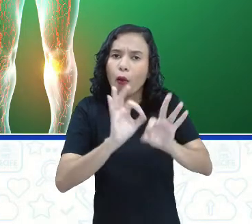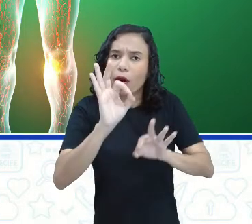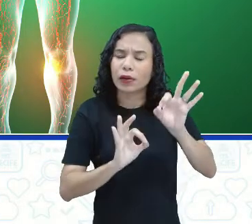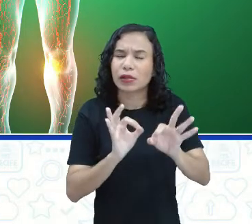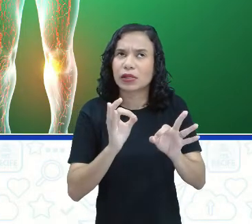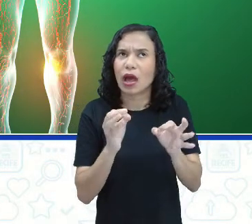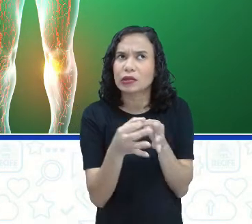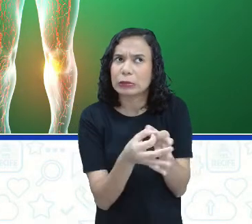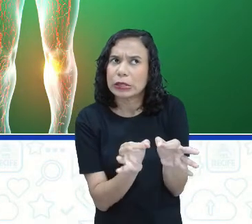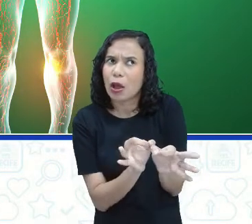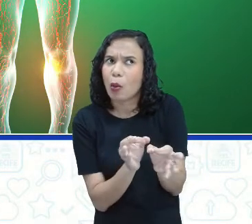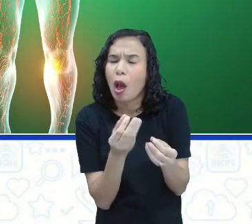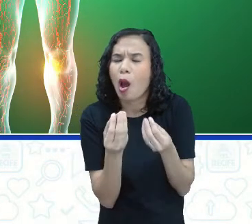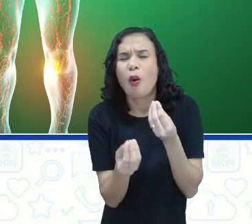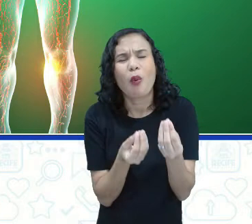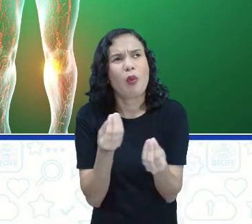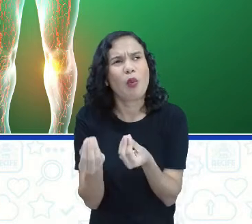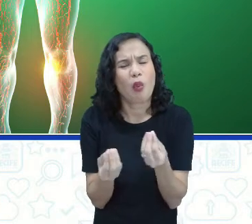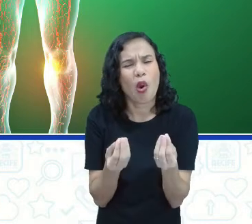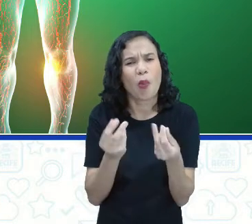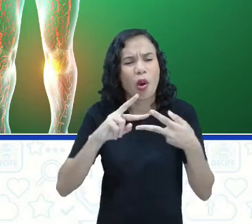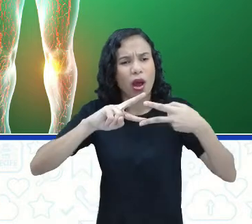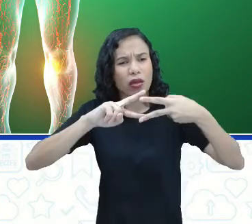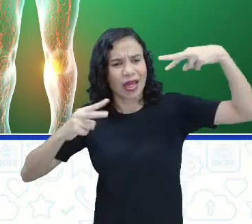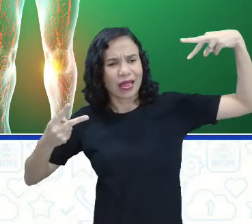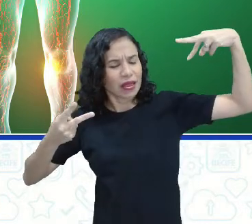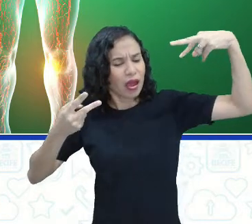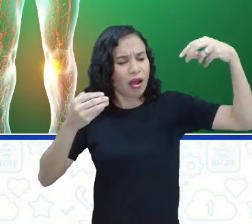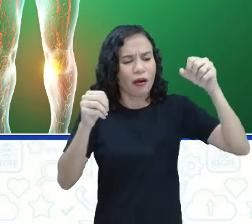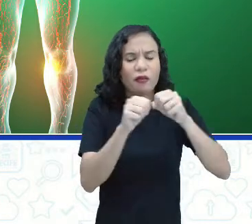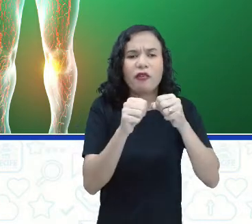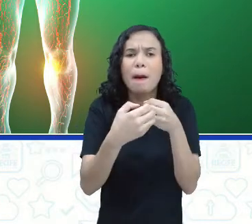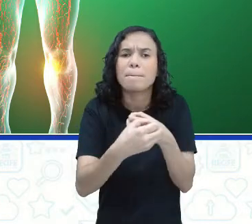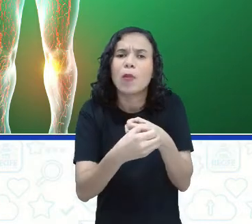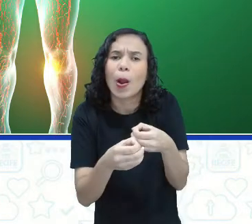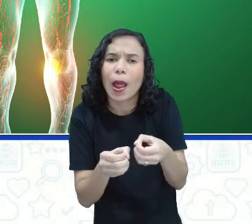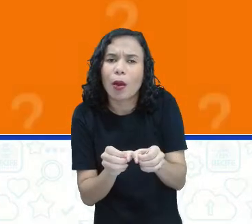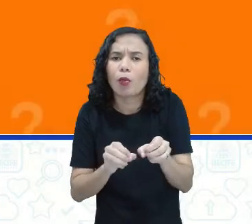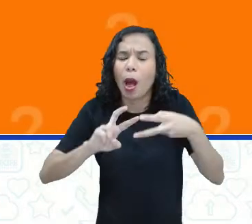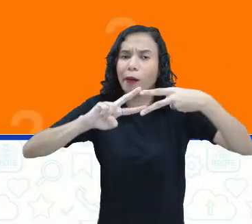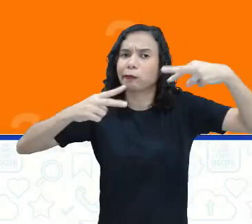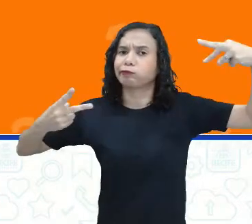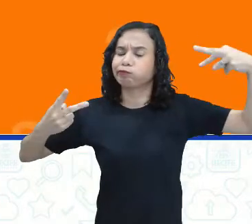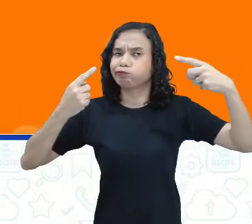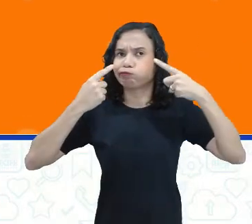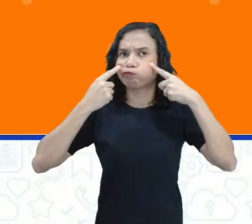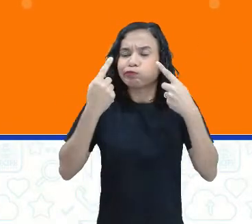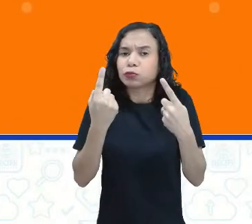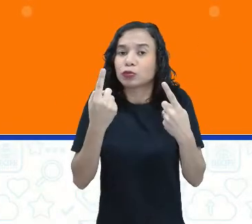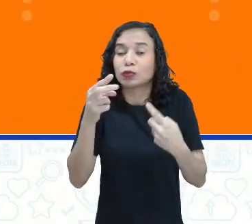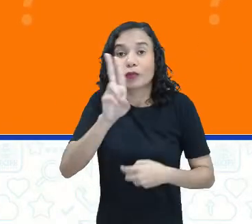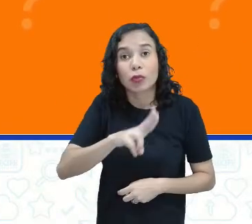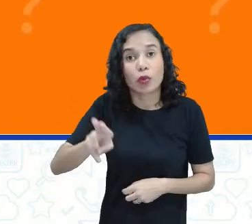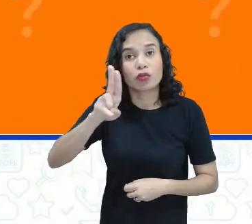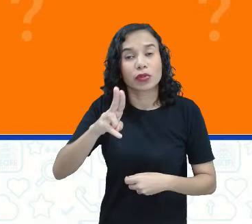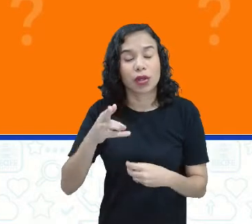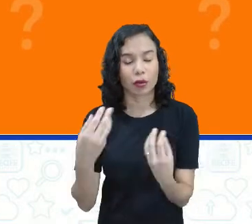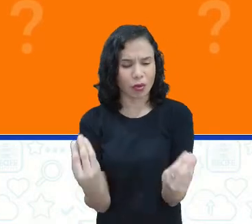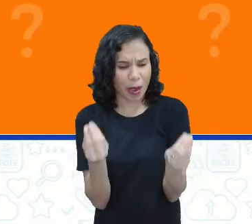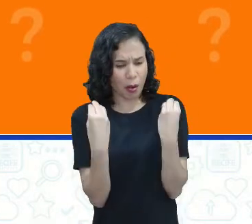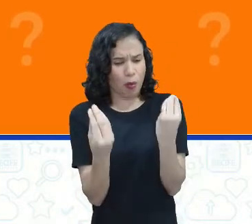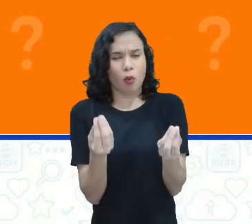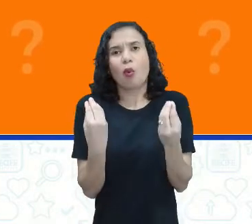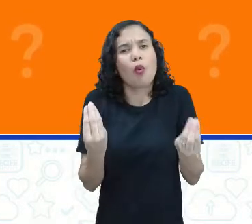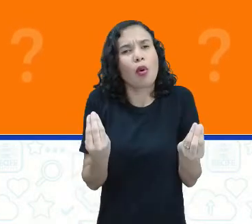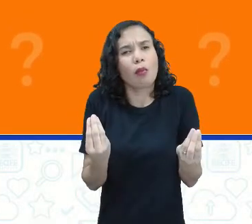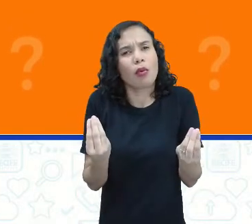comanda atividades, né? Essas moléculas de DNA comandam atividades. eles comandam e de onde, né?